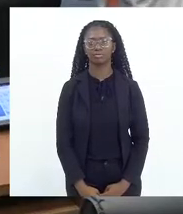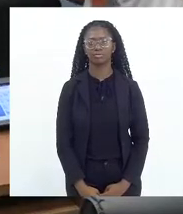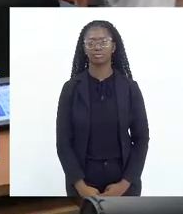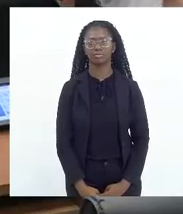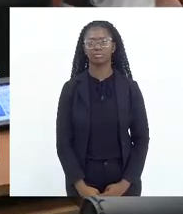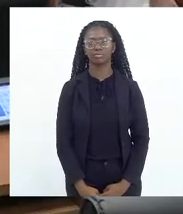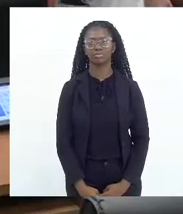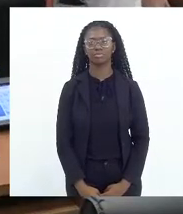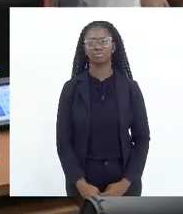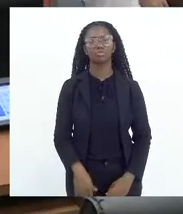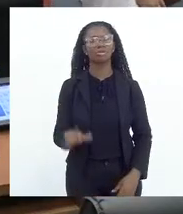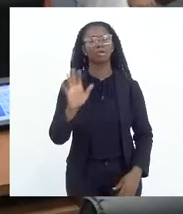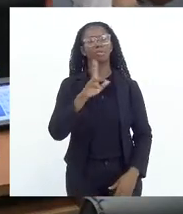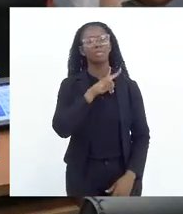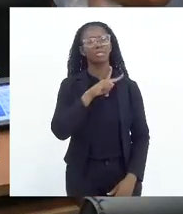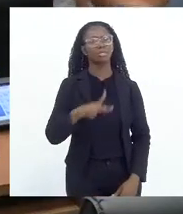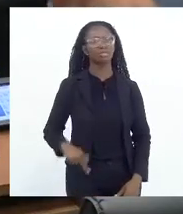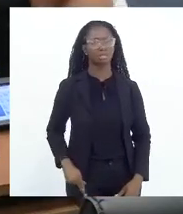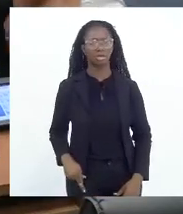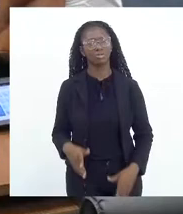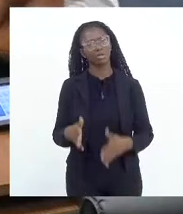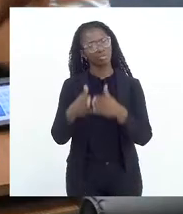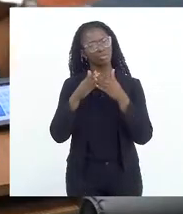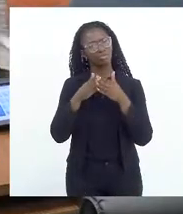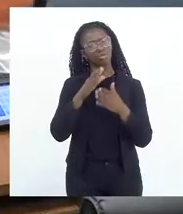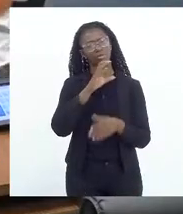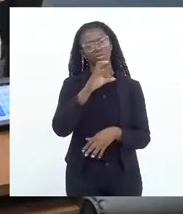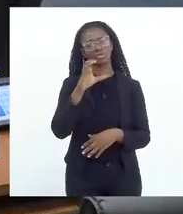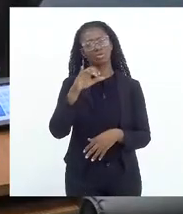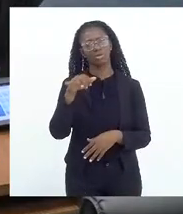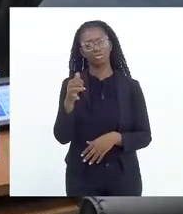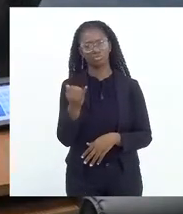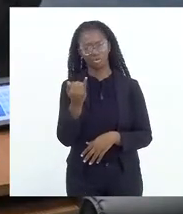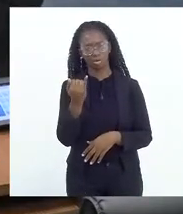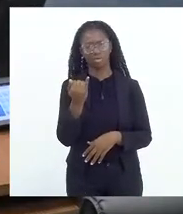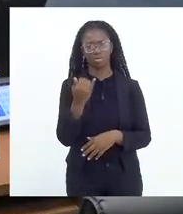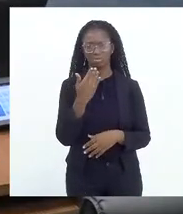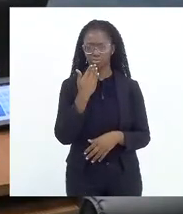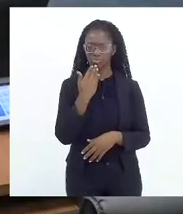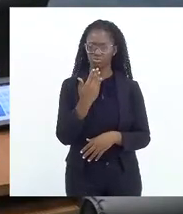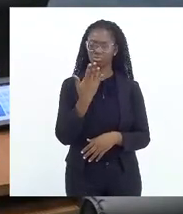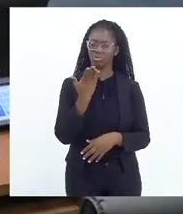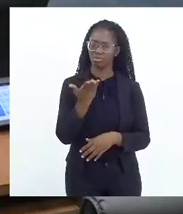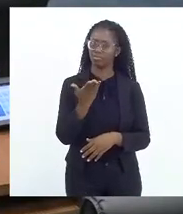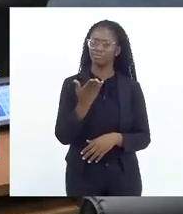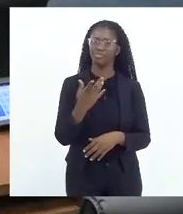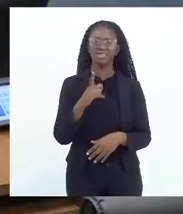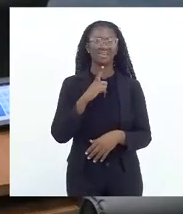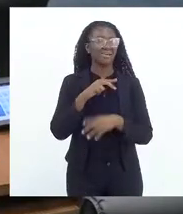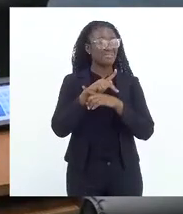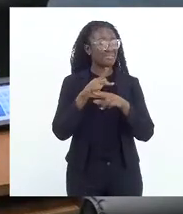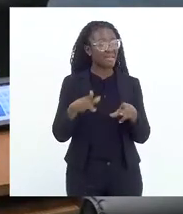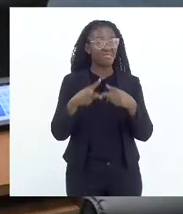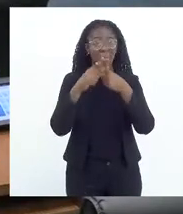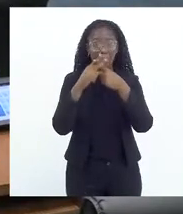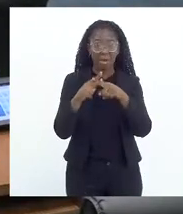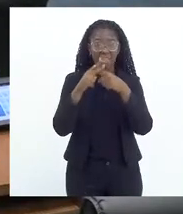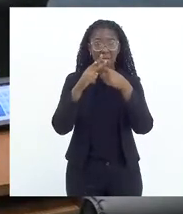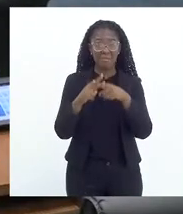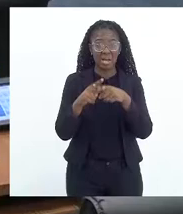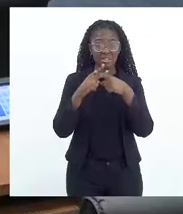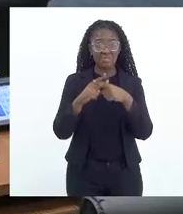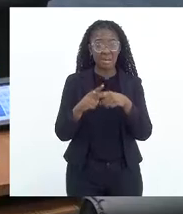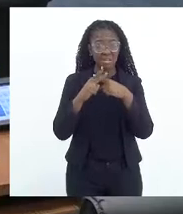Presidente, eu queria até fazer um apelo aqui à CCJ, que tem tantas emendas importantes que não